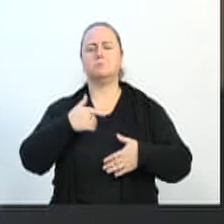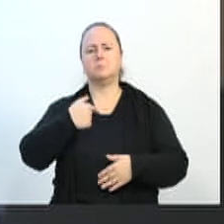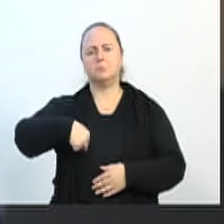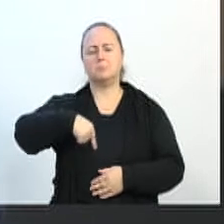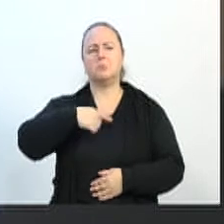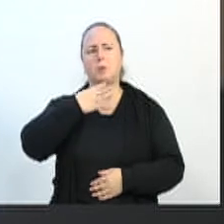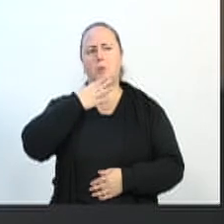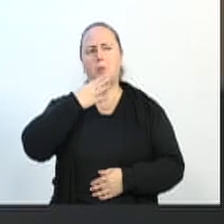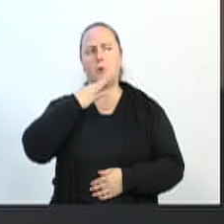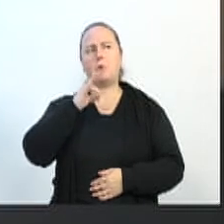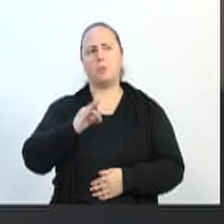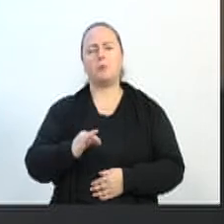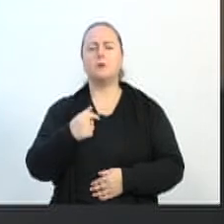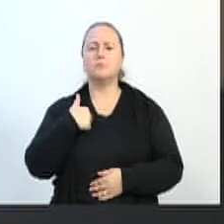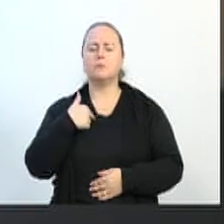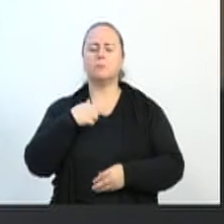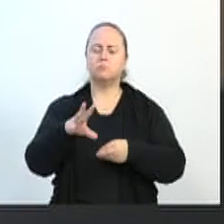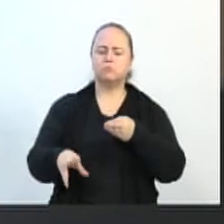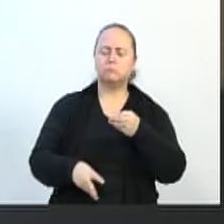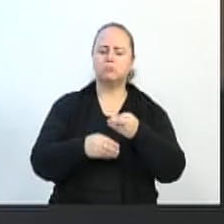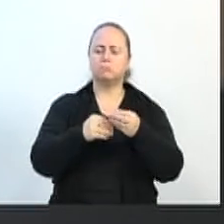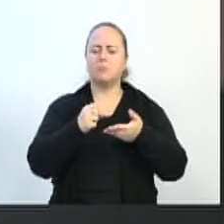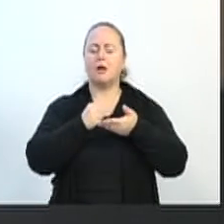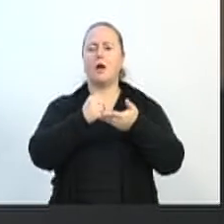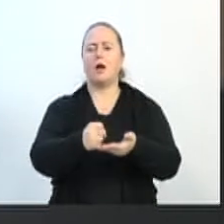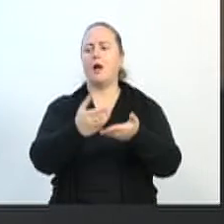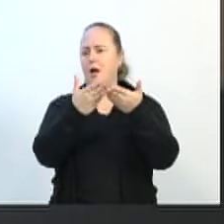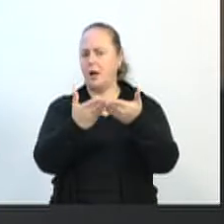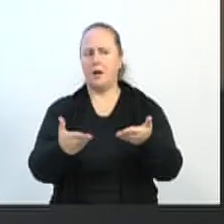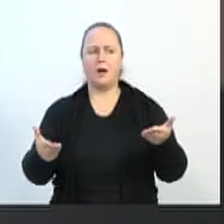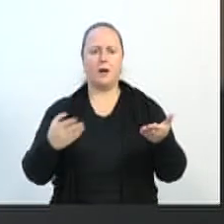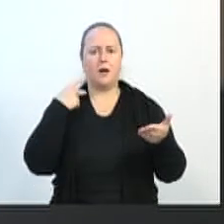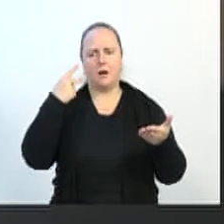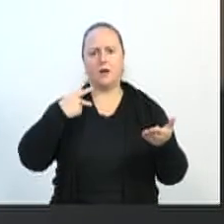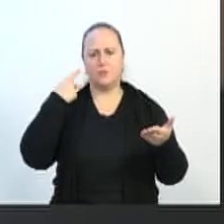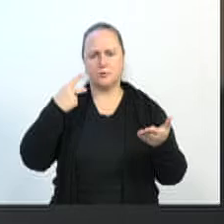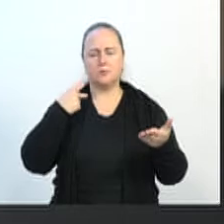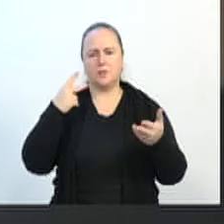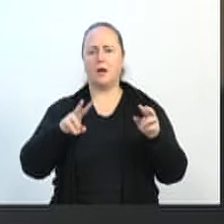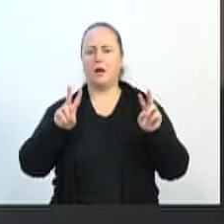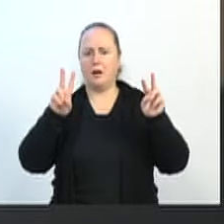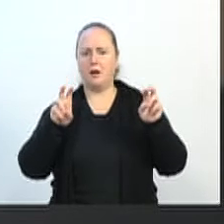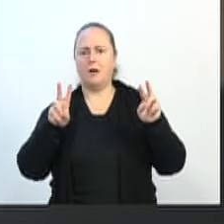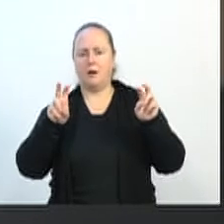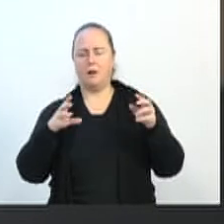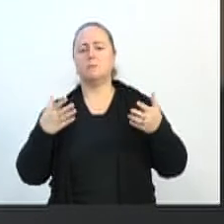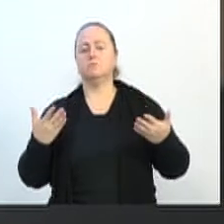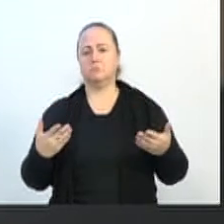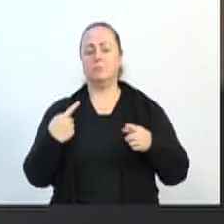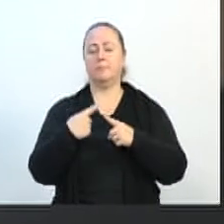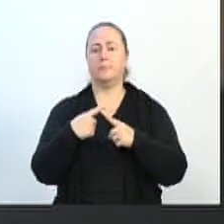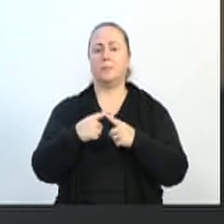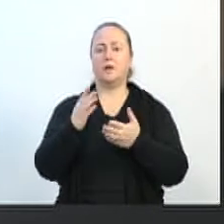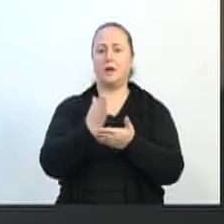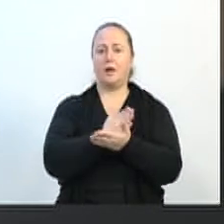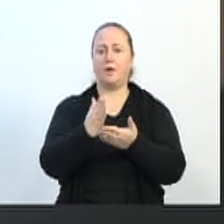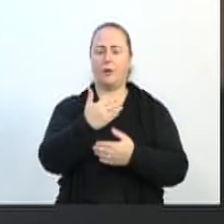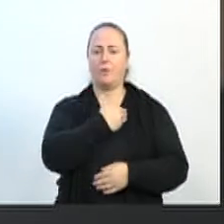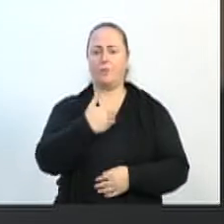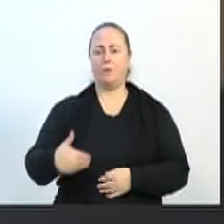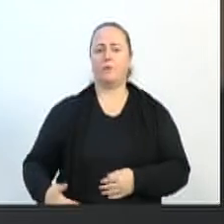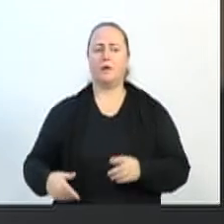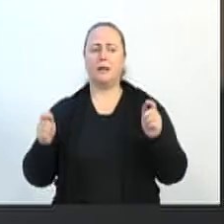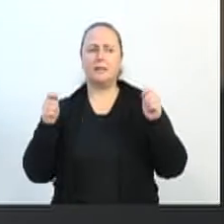tenho, vou com certeza ajudar os nobres vereadores aqui nessa situação, que algumas coisas ali o governo federal deveria fazer e